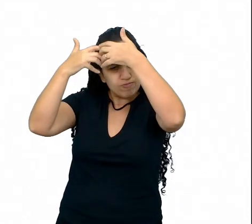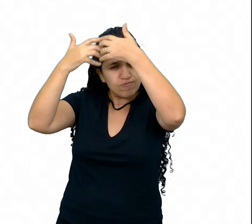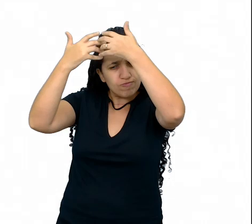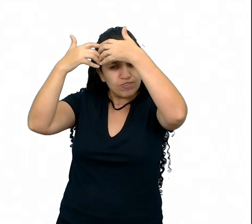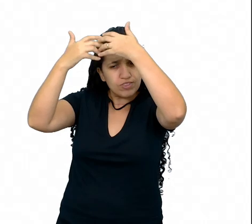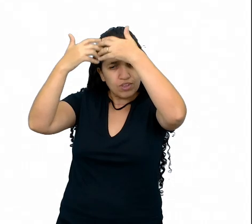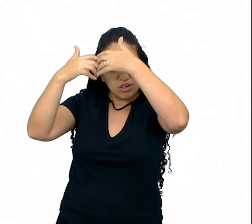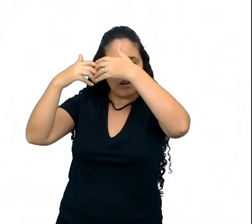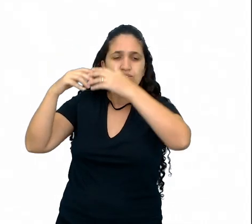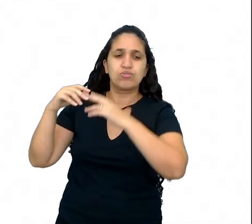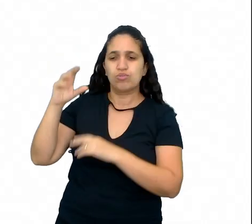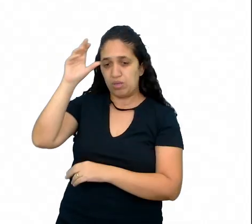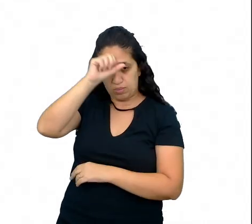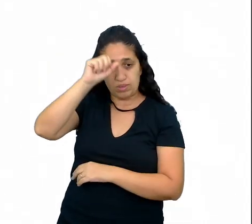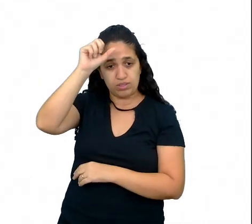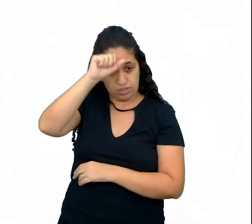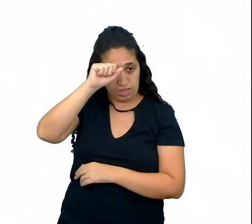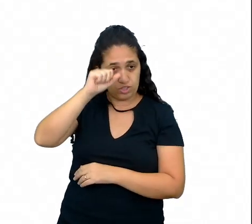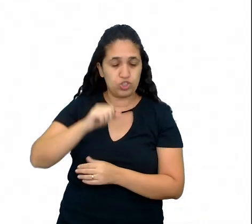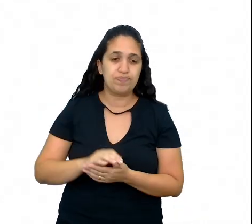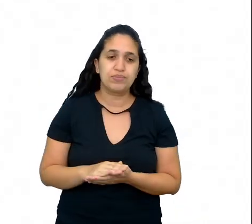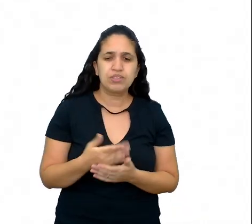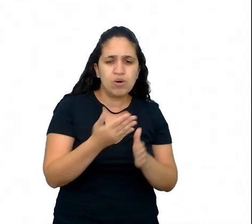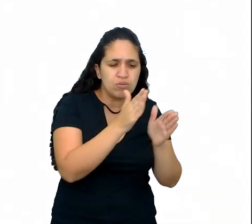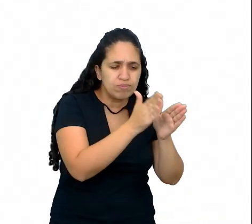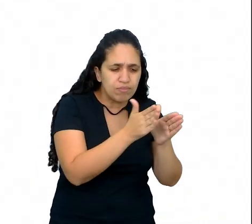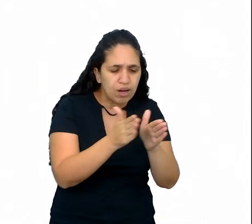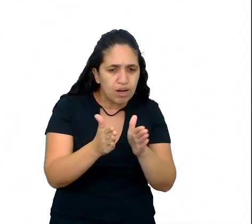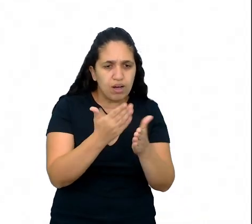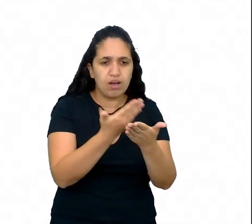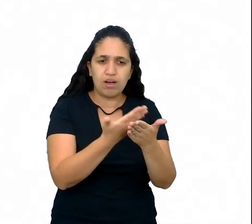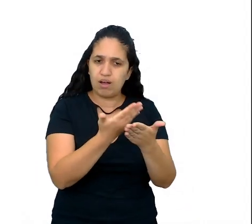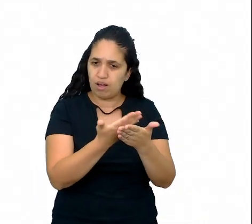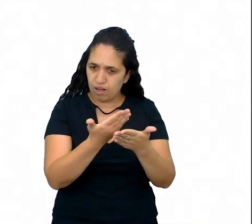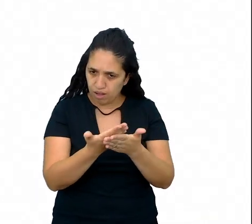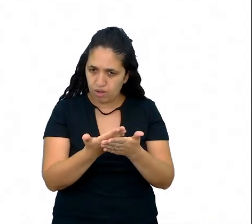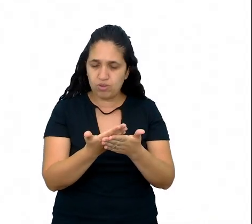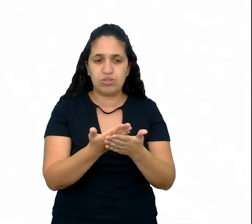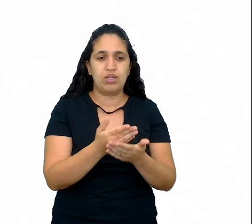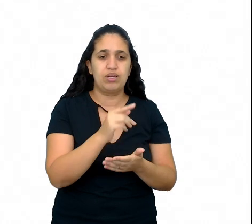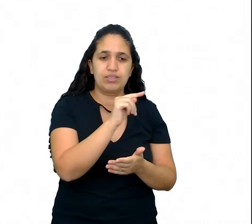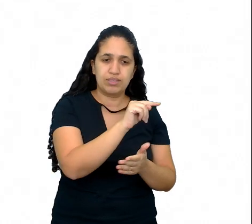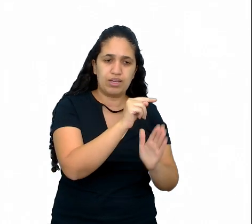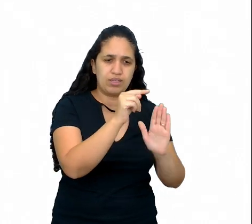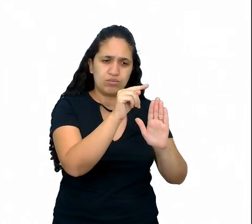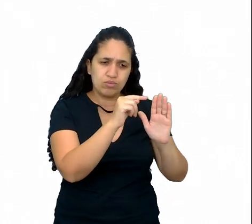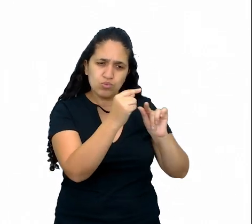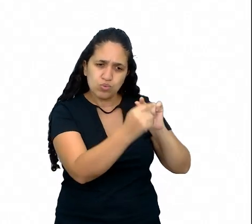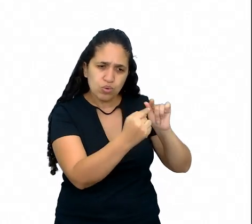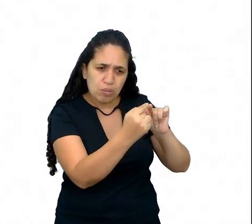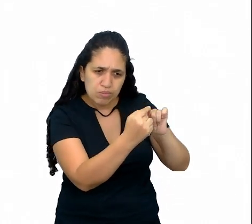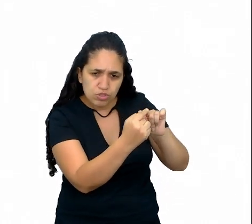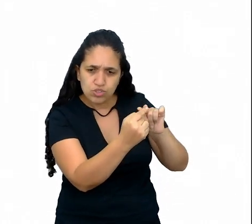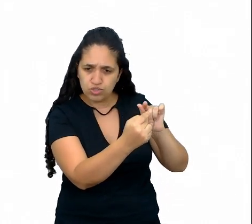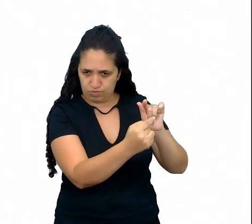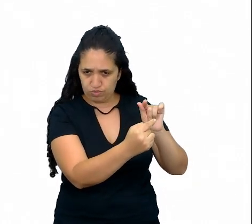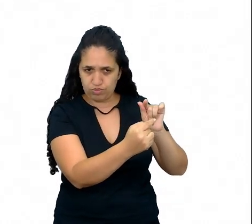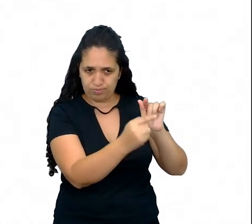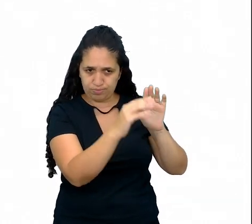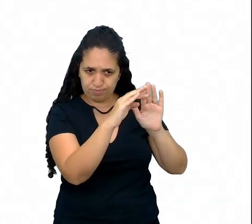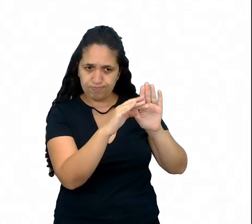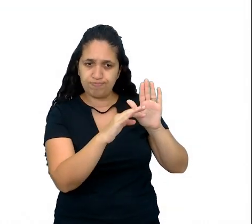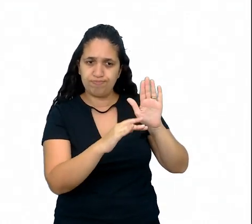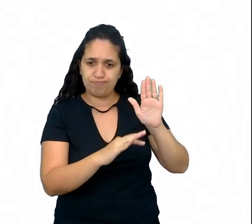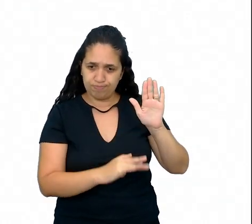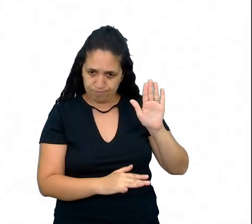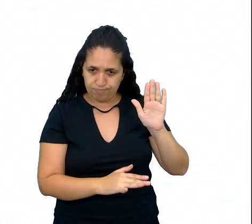aprendizagem também. Então, em cada aula, o que que a gente tem? Cada aula ali a gente tem os objetivos dela, né,